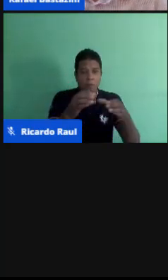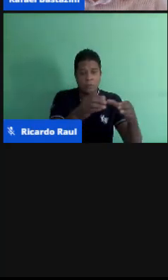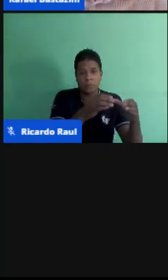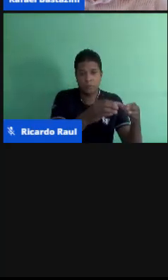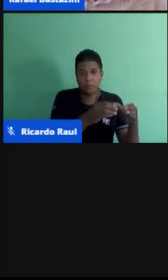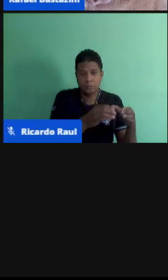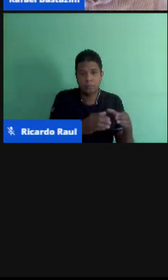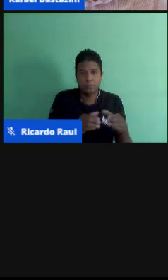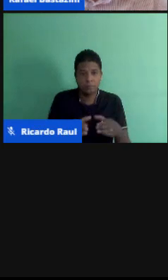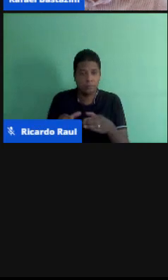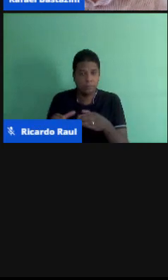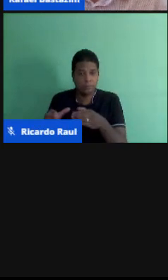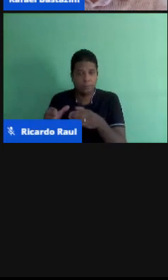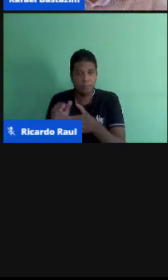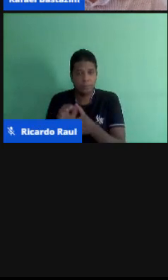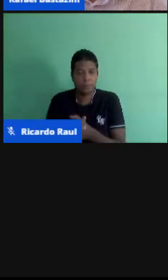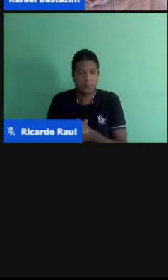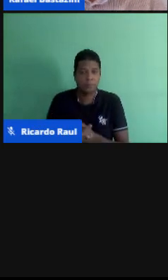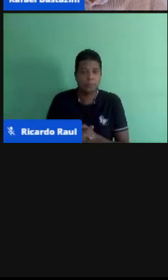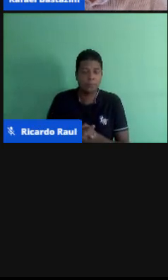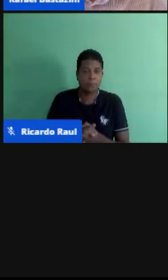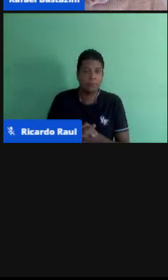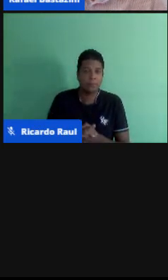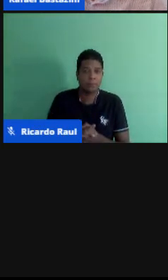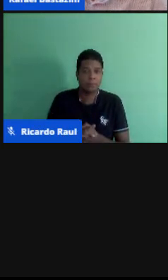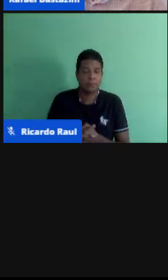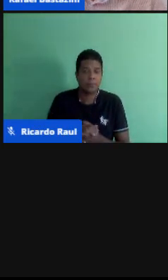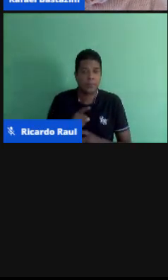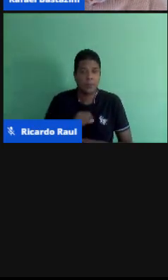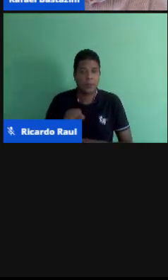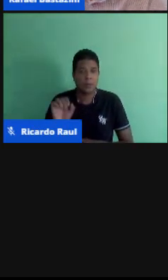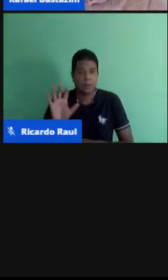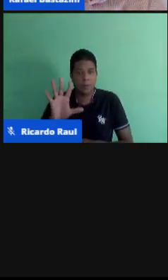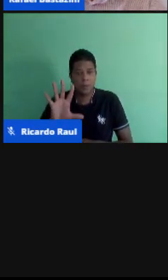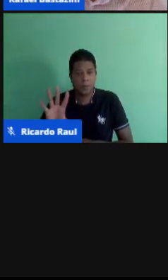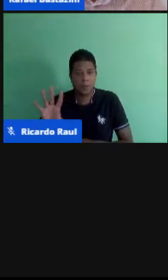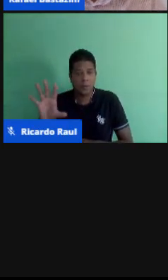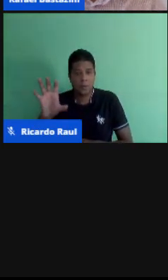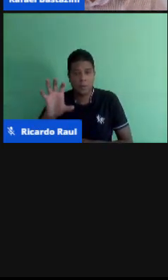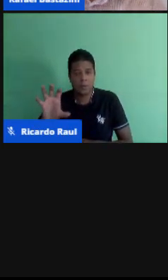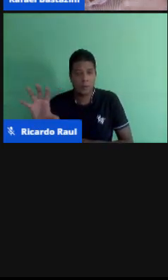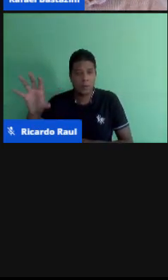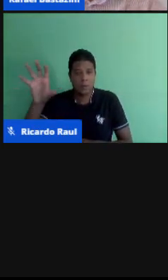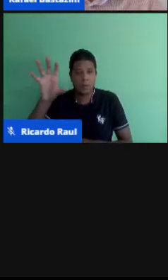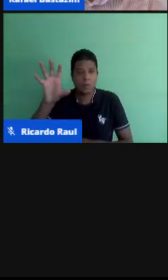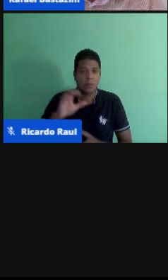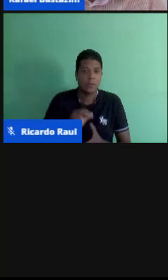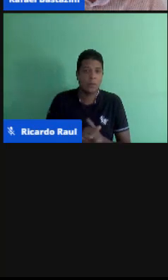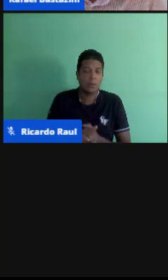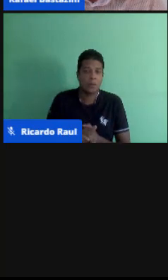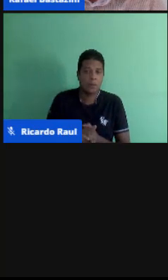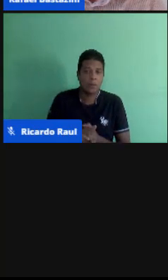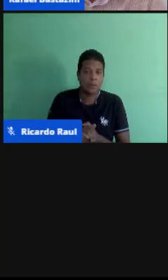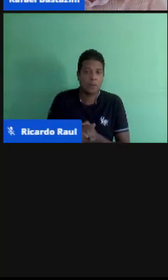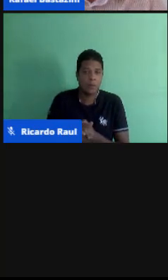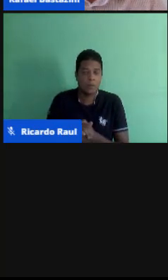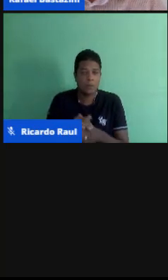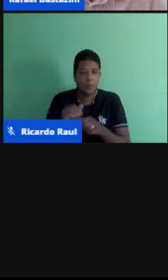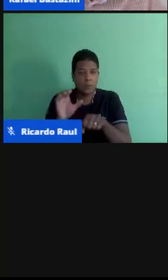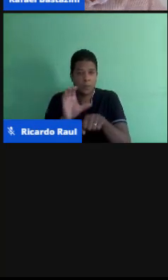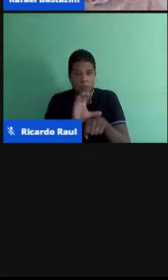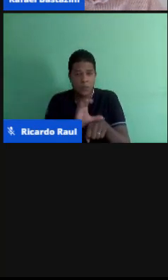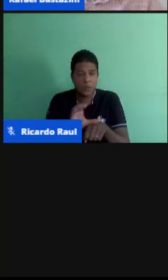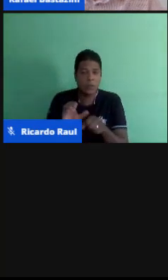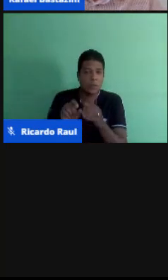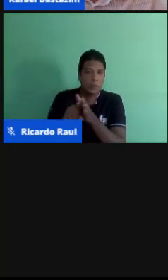Então, abaixo aí a gente tem um mapa com o rigor cartesiano, com o rigor científico, esse